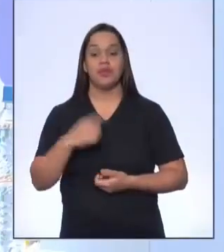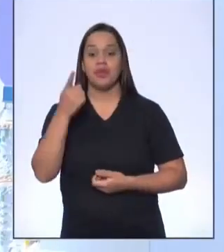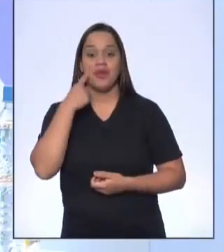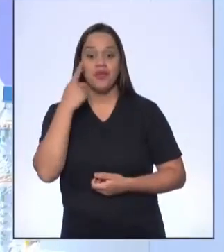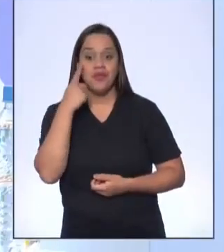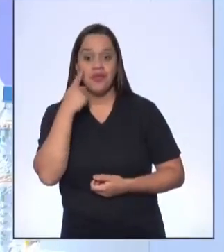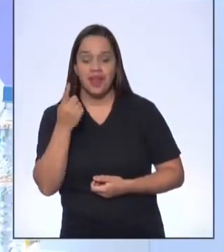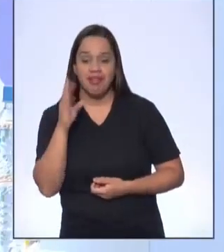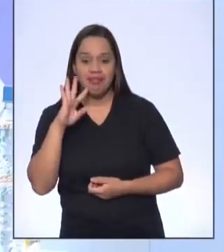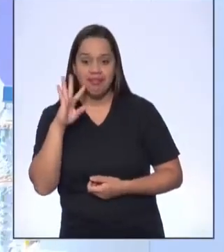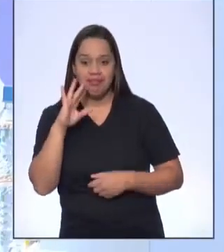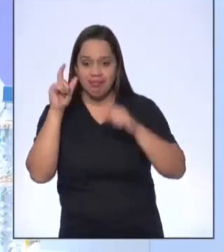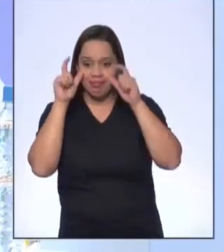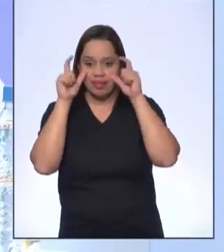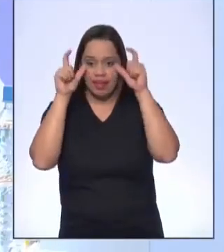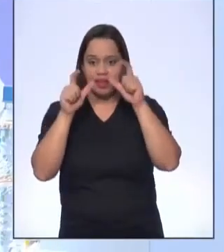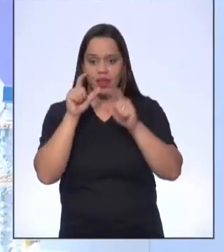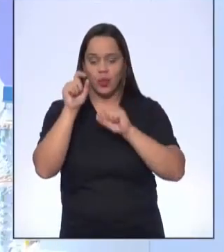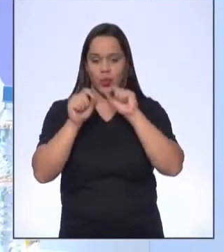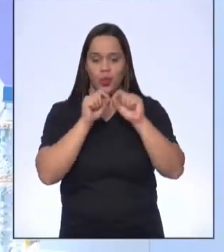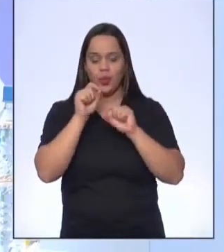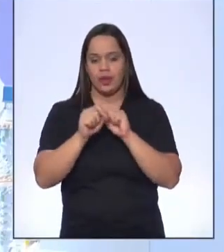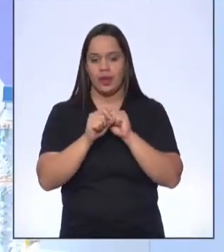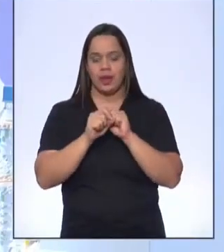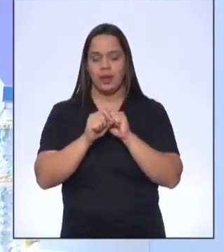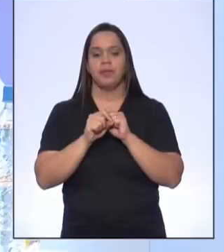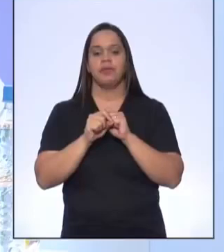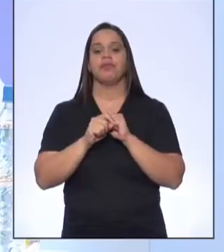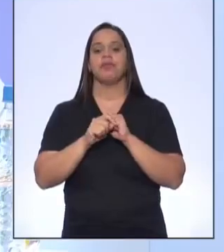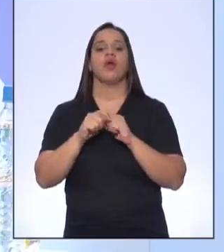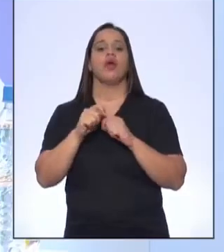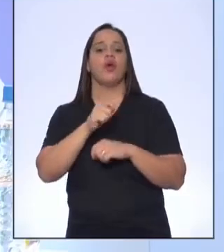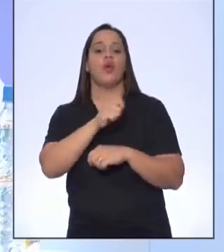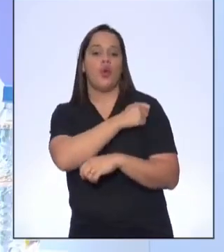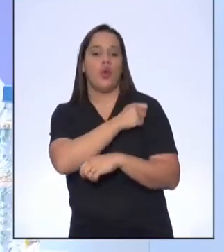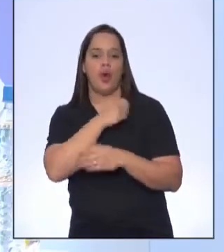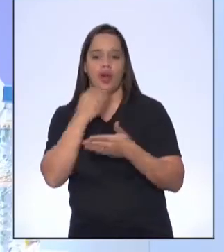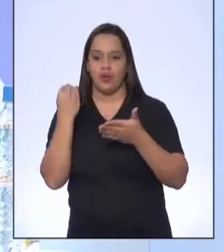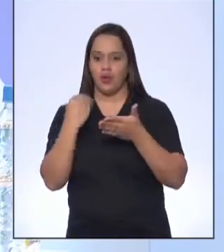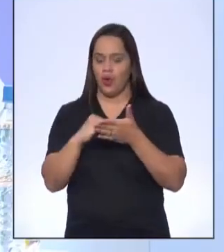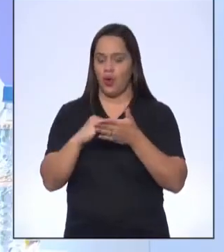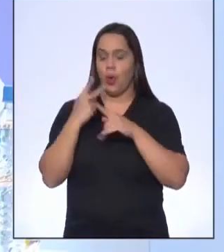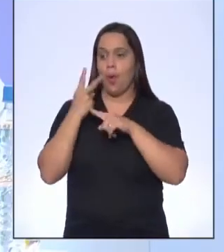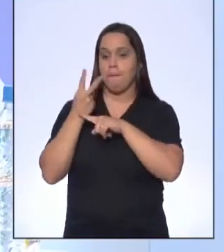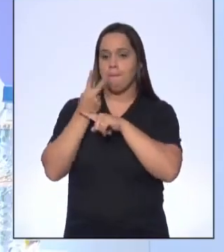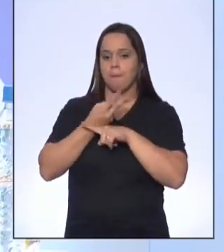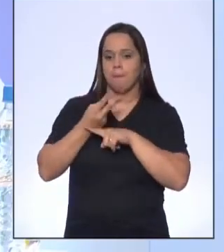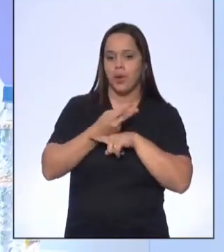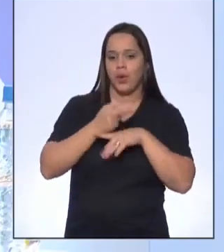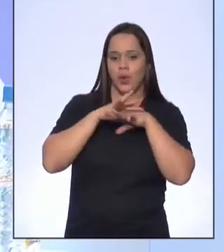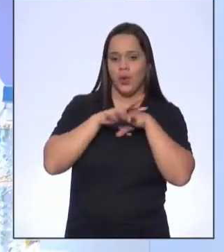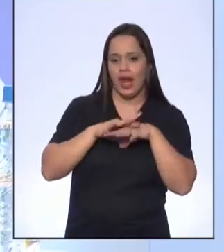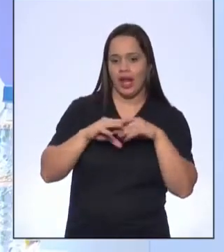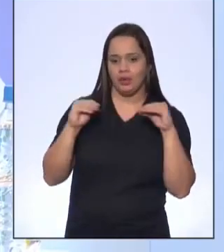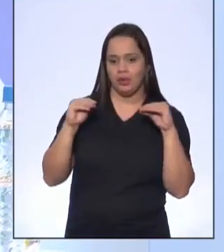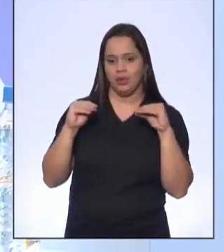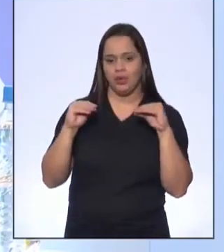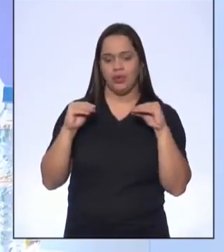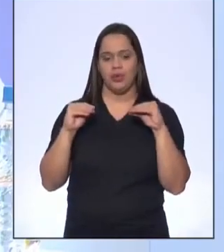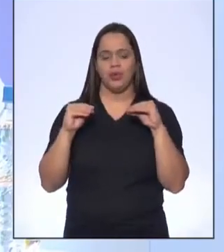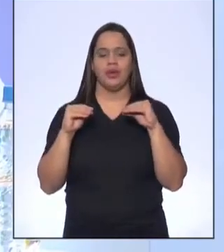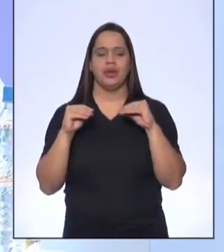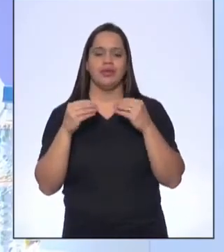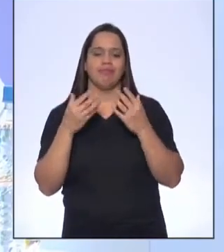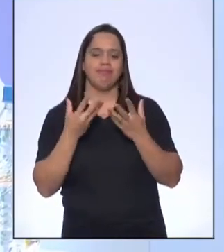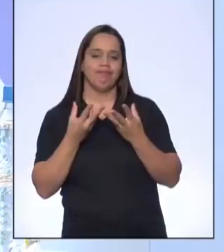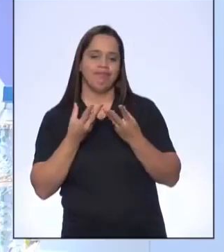seguinte, Mauro. Um aluno colocou a procura da cura com uma Sim. legenda para a imagem. Não é nenhuma. Aqui,